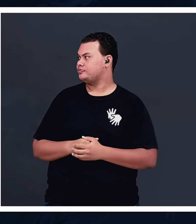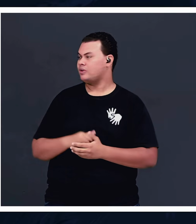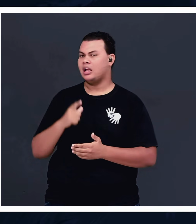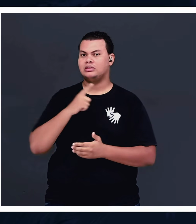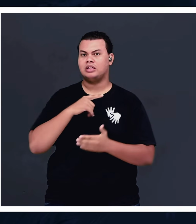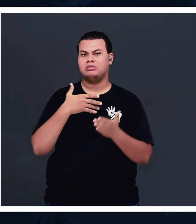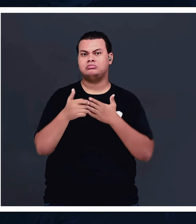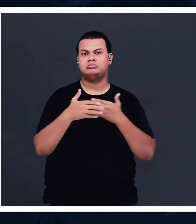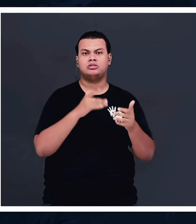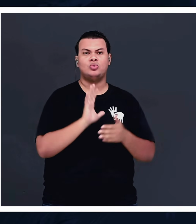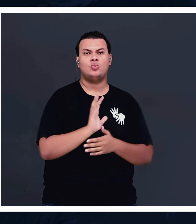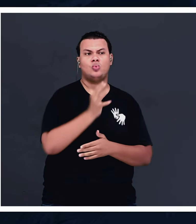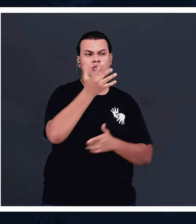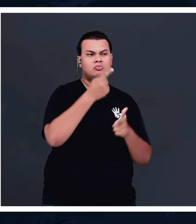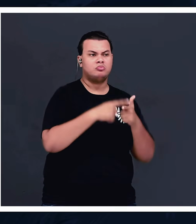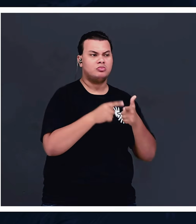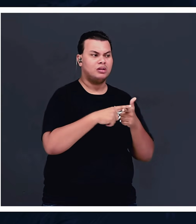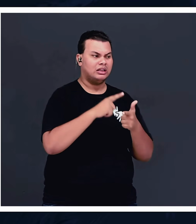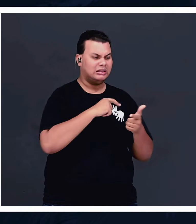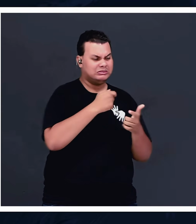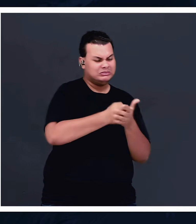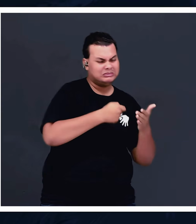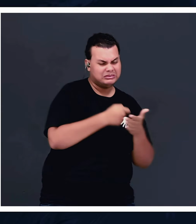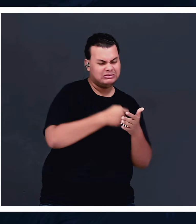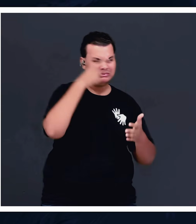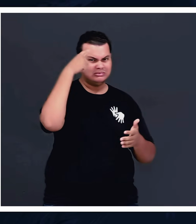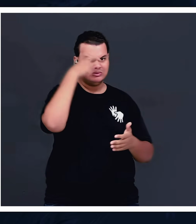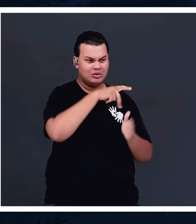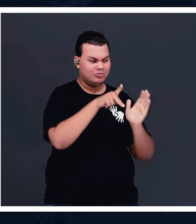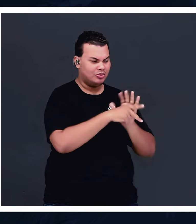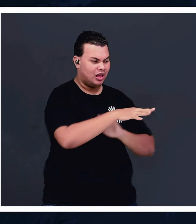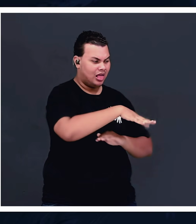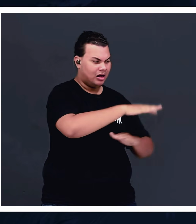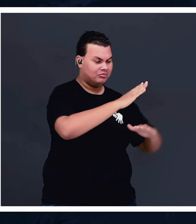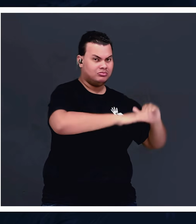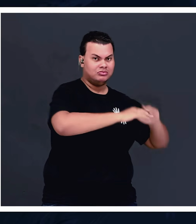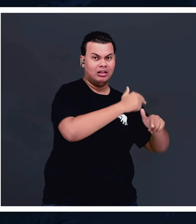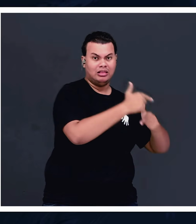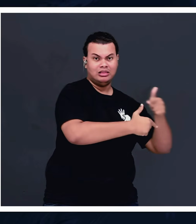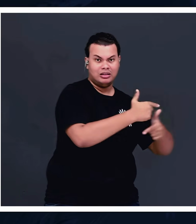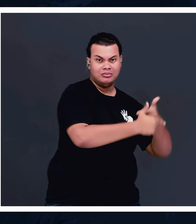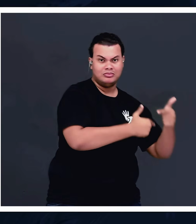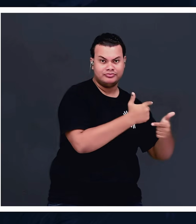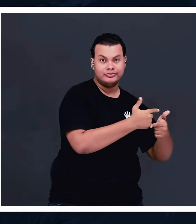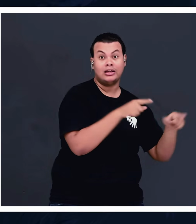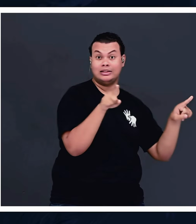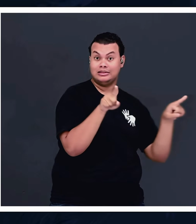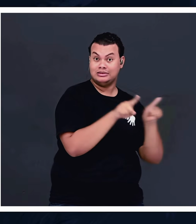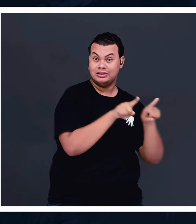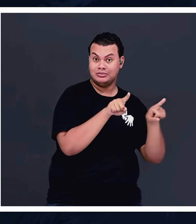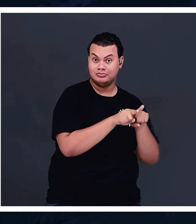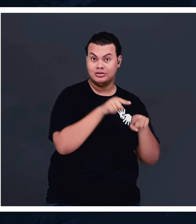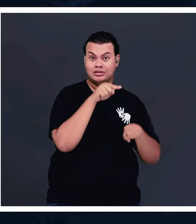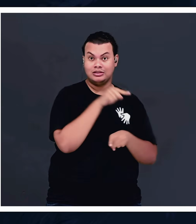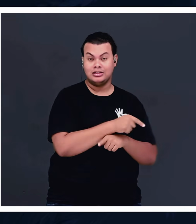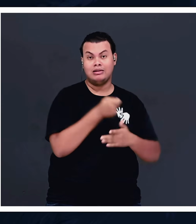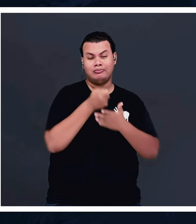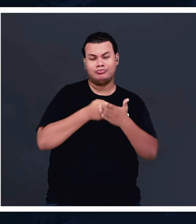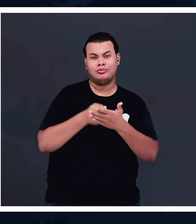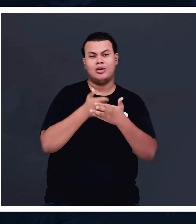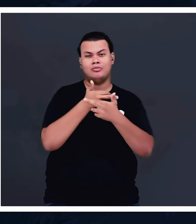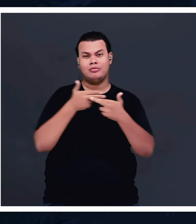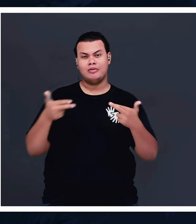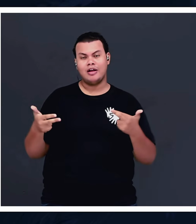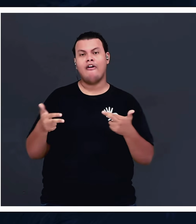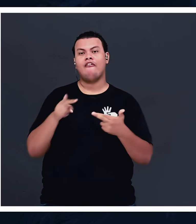alguma situação, você está vivendo um desafio na área profissional, fatalmente esse desafio ele